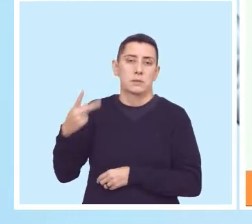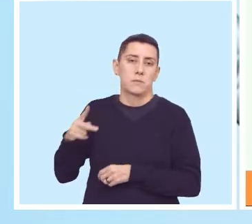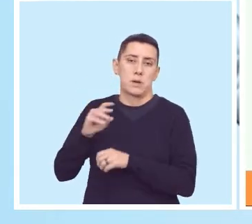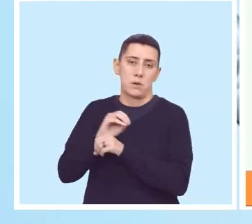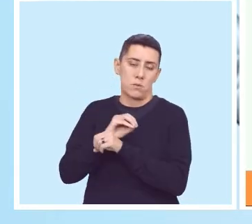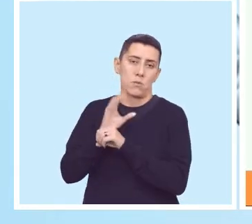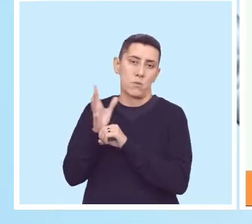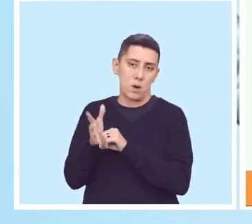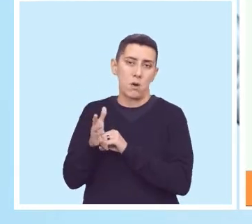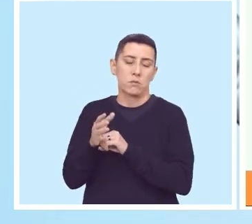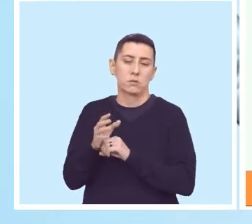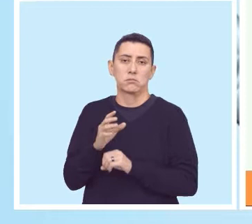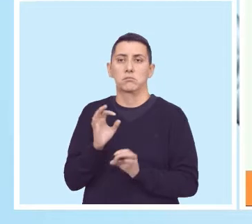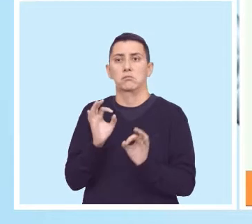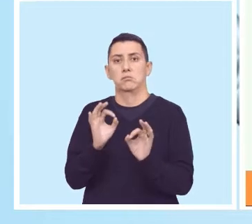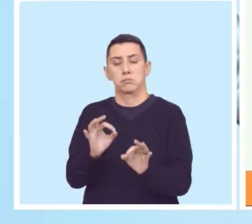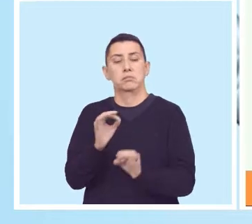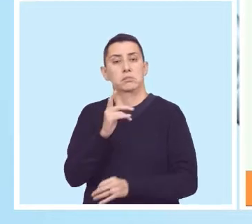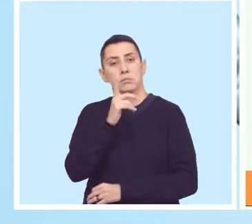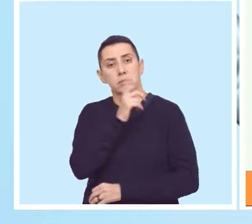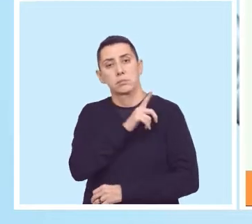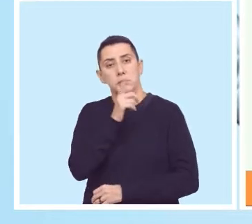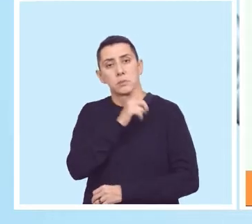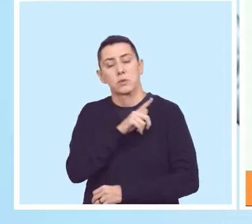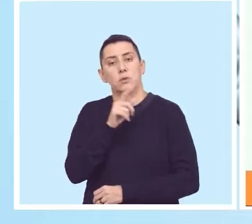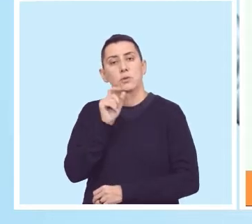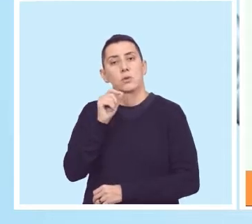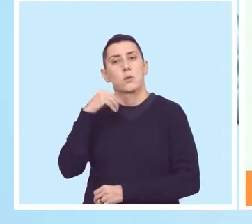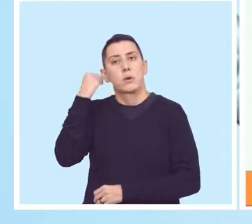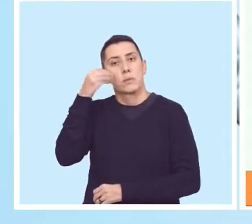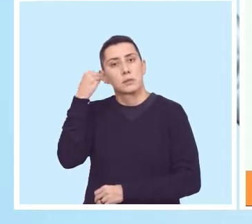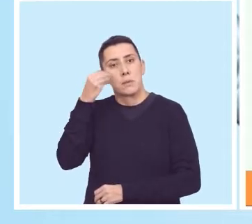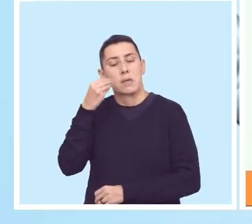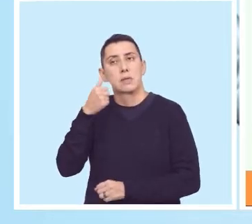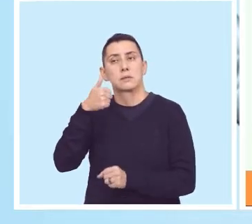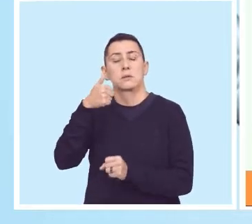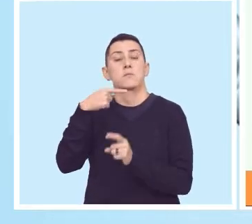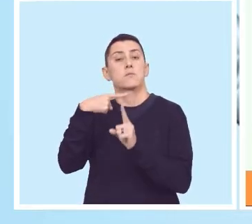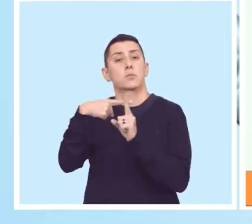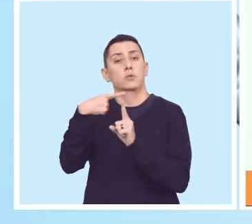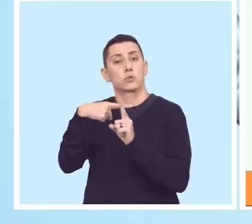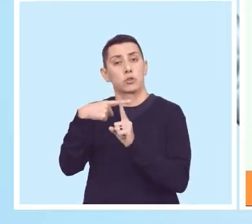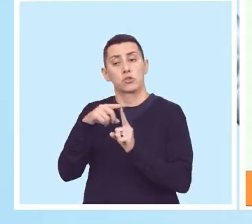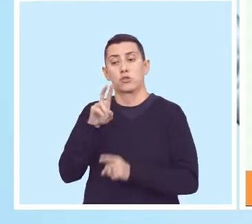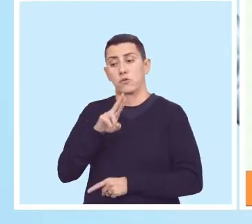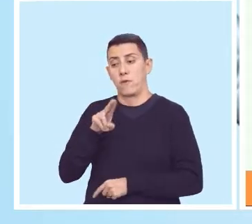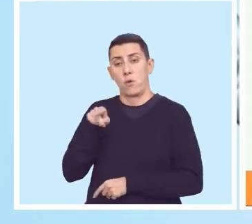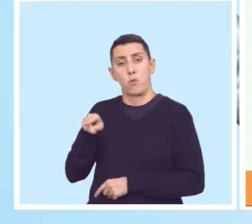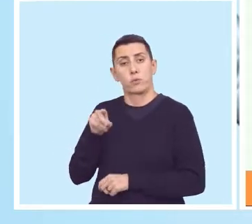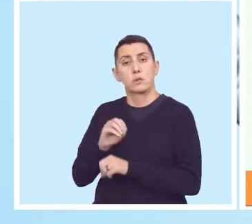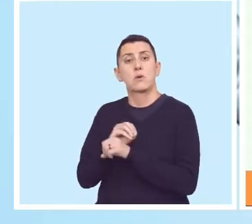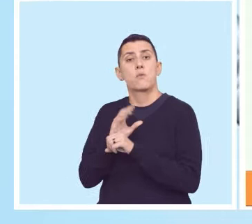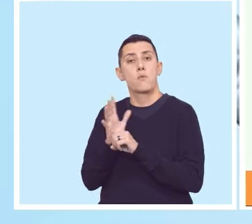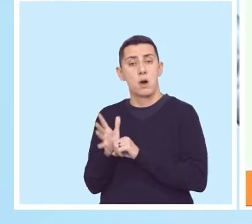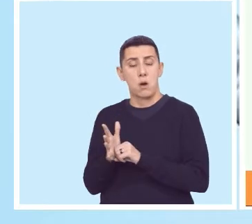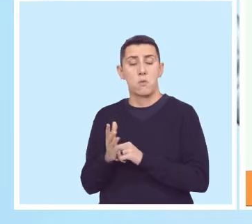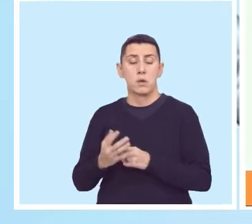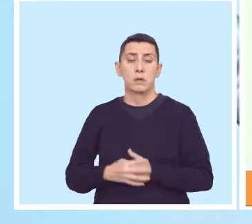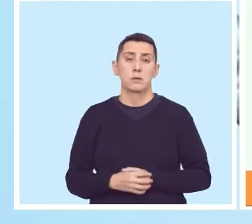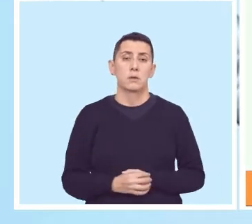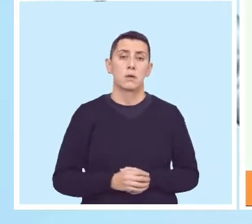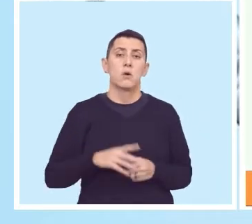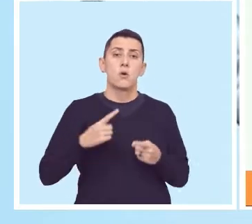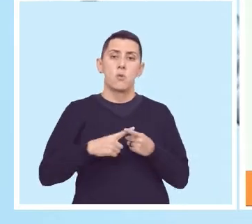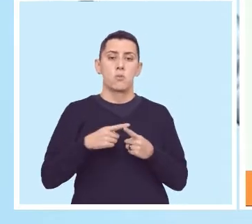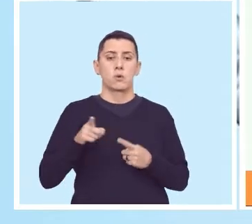realmente nós tivemos uma experiência muito positiva no uso aqui dessa ferramenta, porque ela era